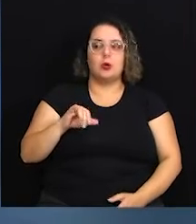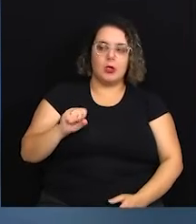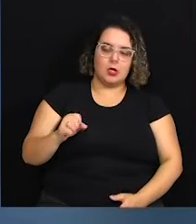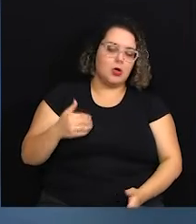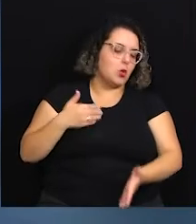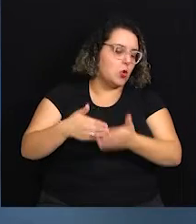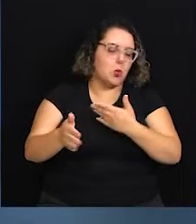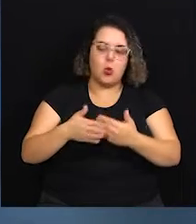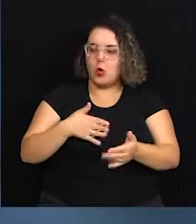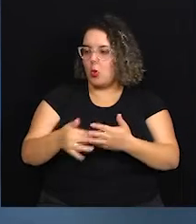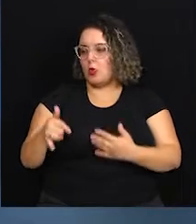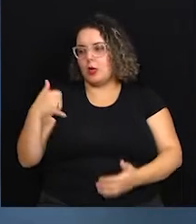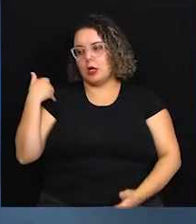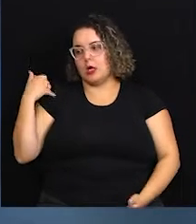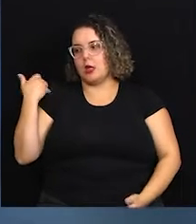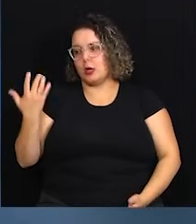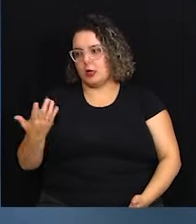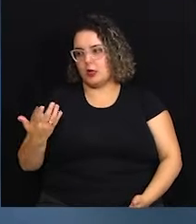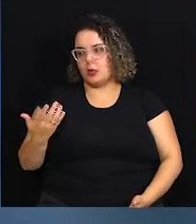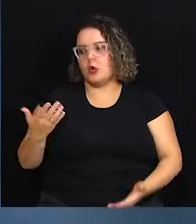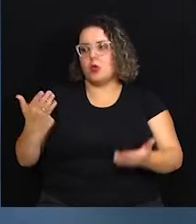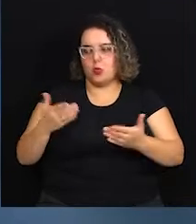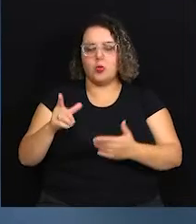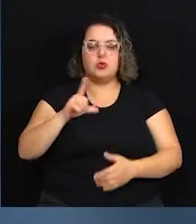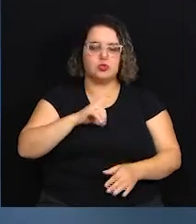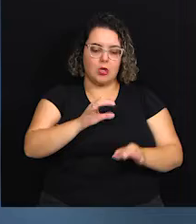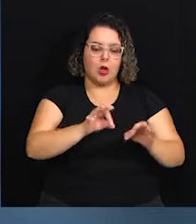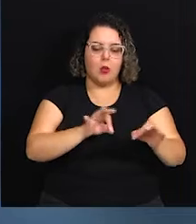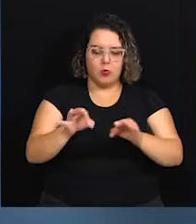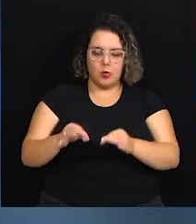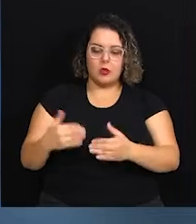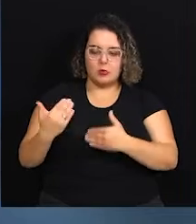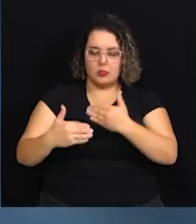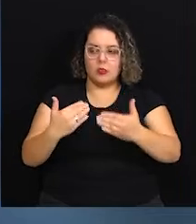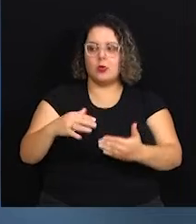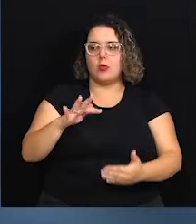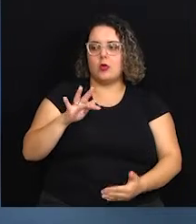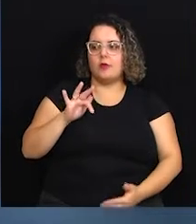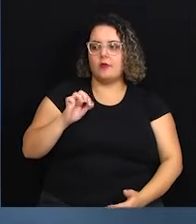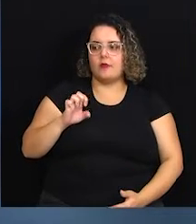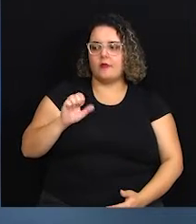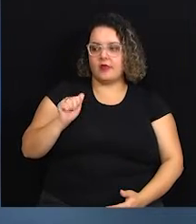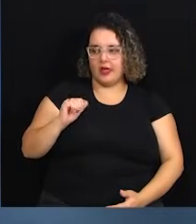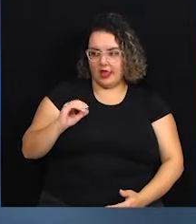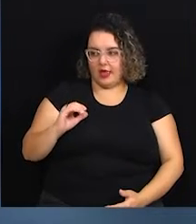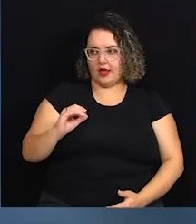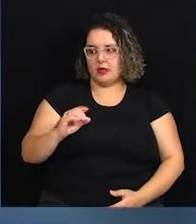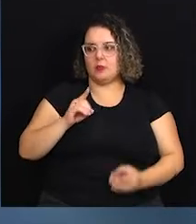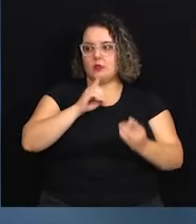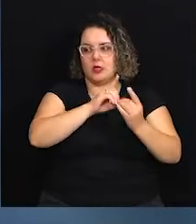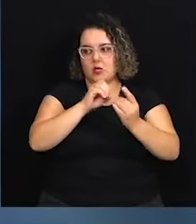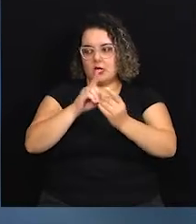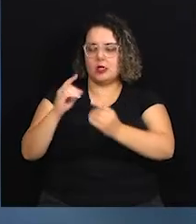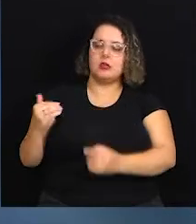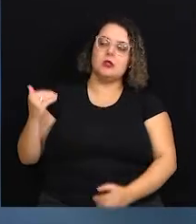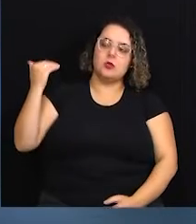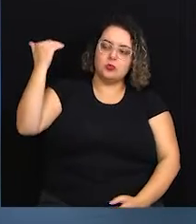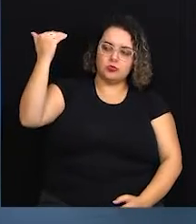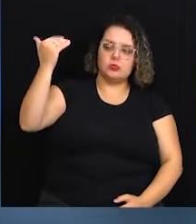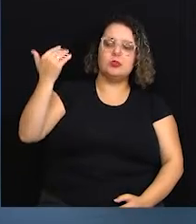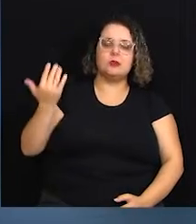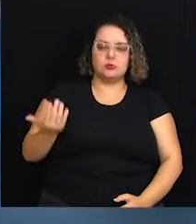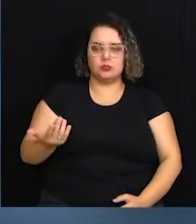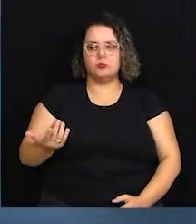qualquer idade. Hoje, a gente tem um projeto em andamento com a Fundação FEAC para atender essas pessoas adultas, né?